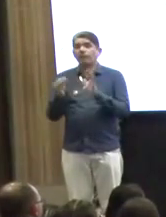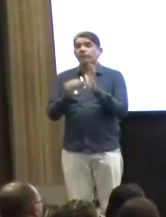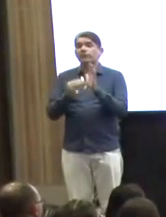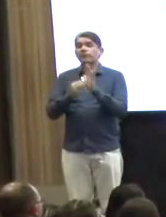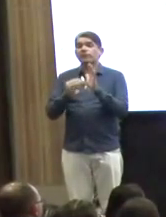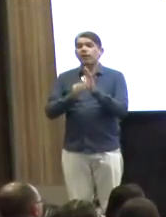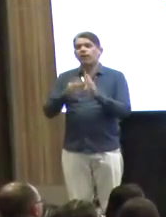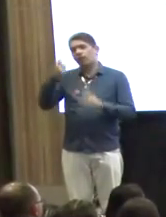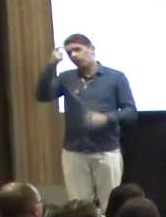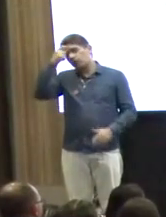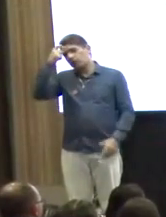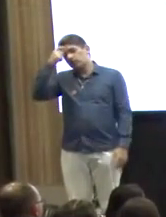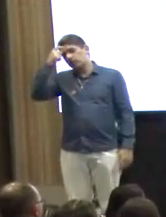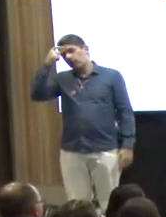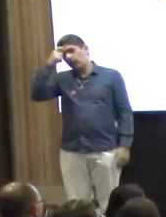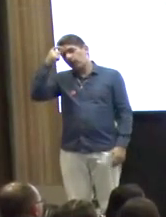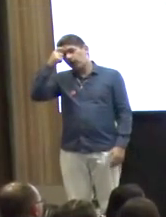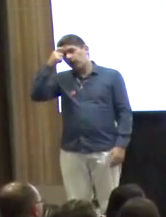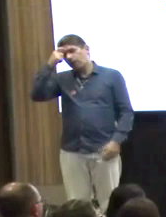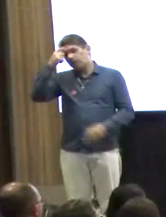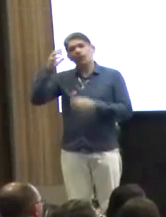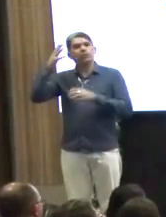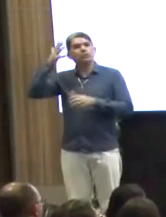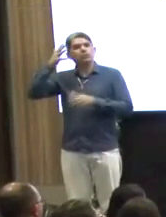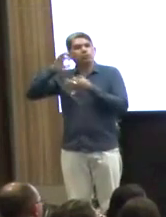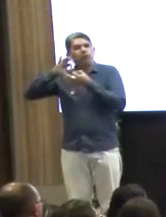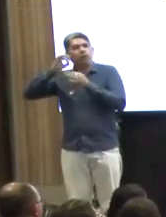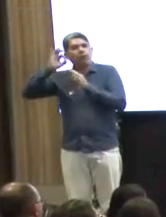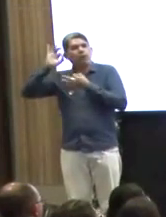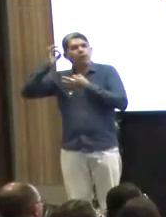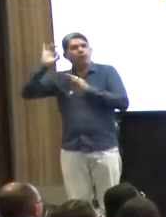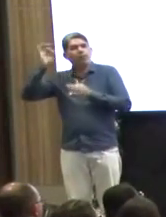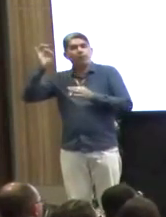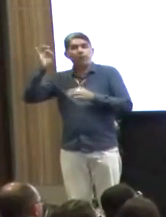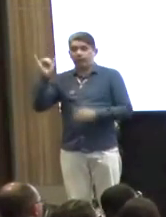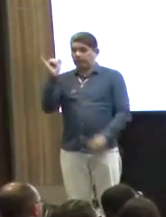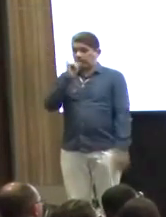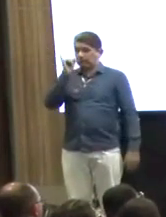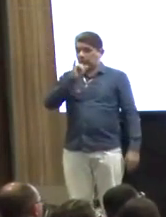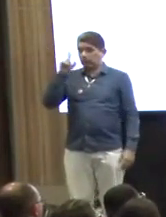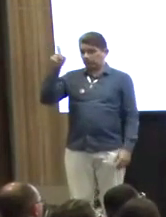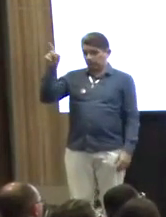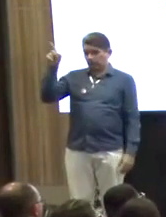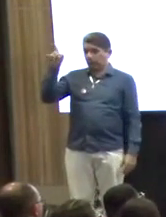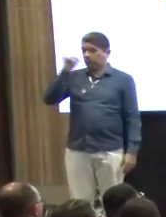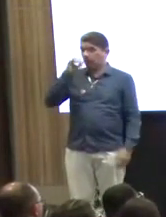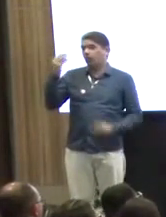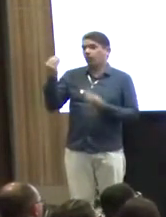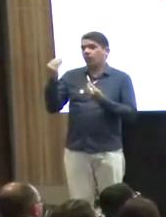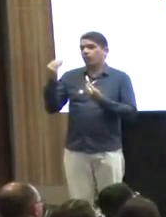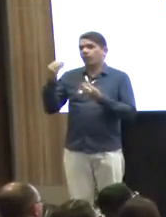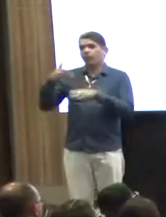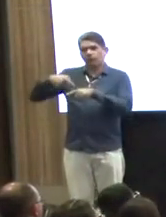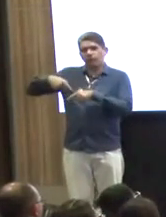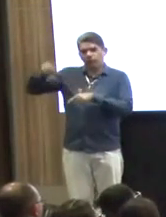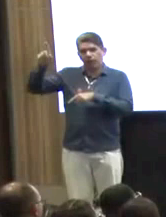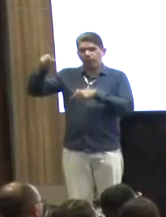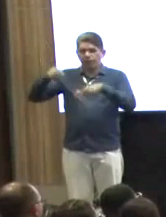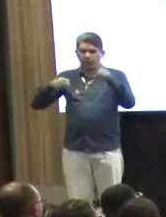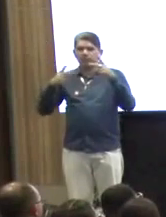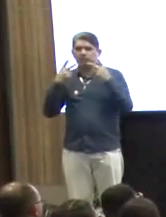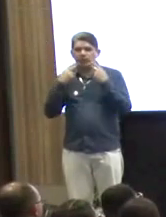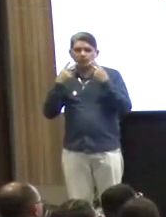Nunca ninguém me disse, meu filho, ao sair de casa, beije pelo lado direito. Os italianos, ao sair de casa, beijam pelo lado esquerdo. Mas se fosse natural,